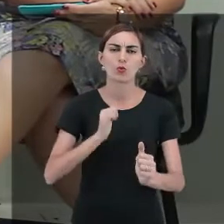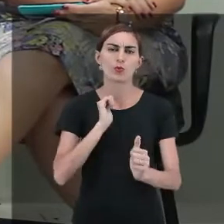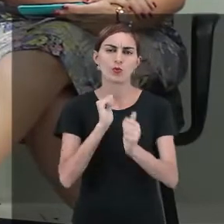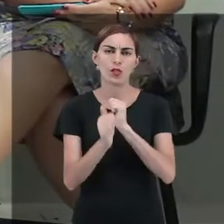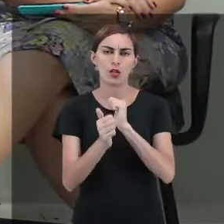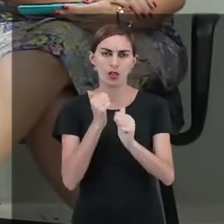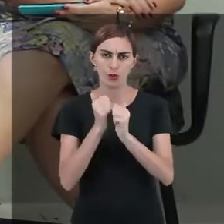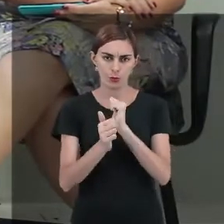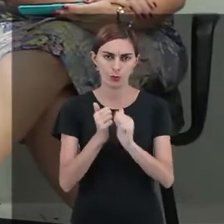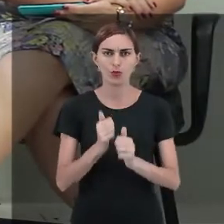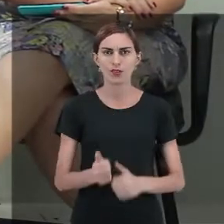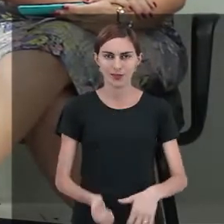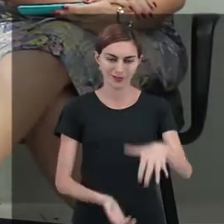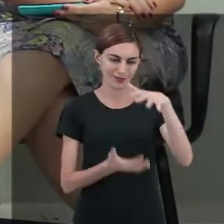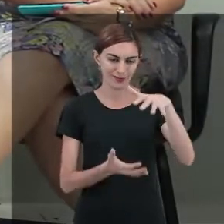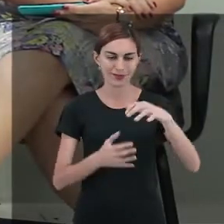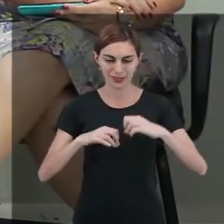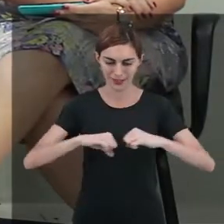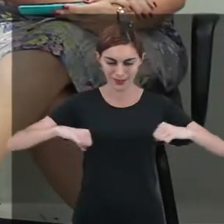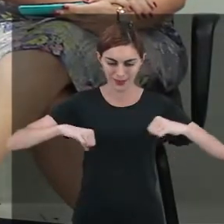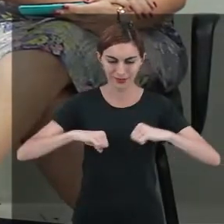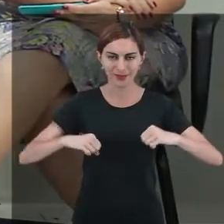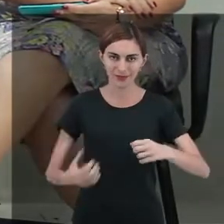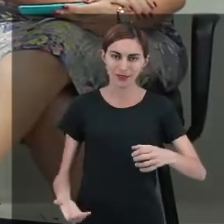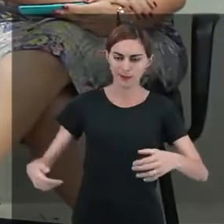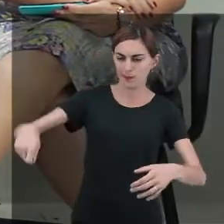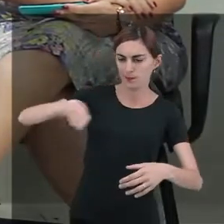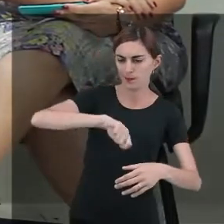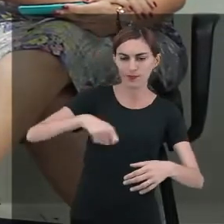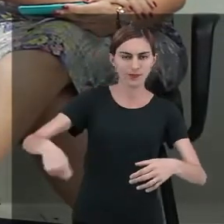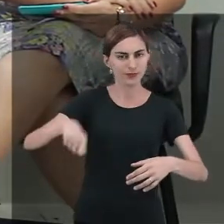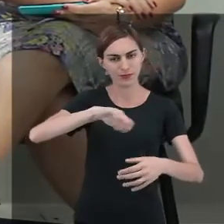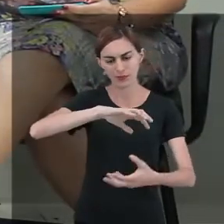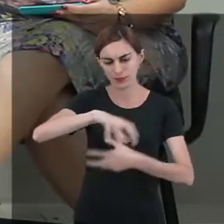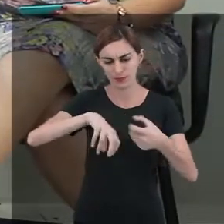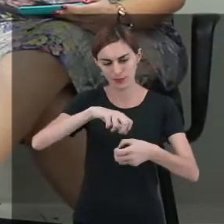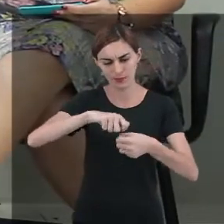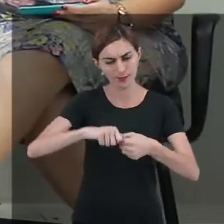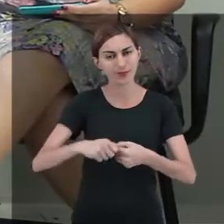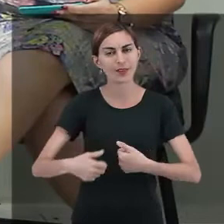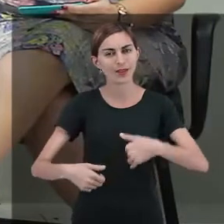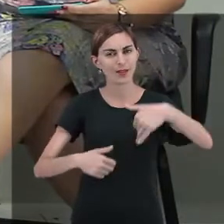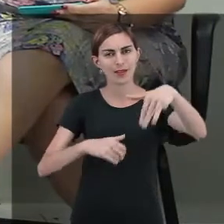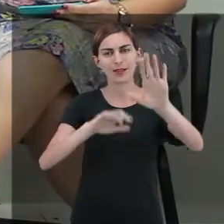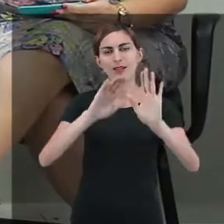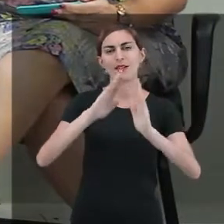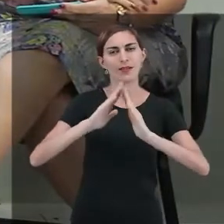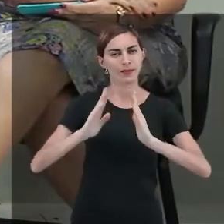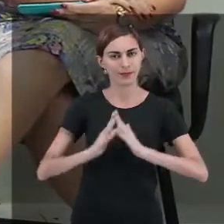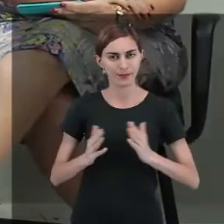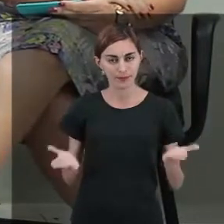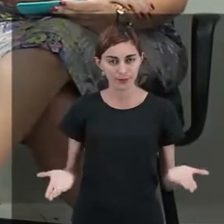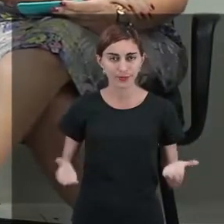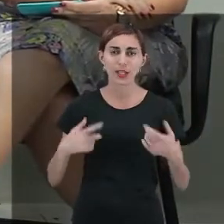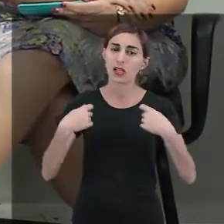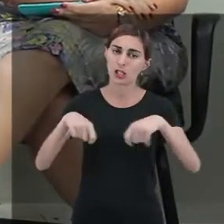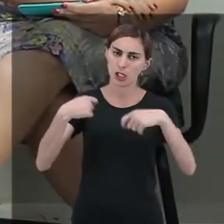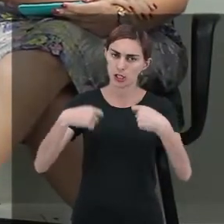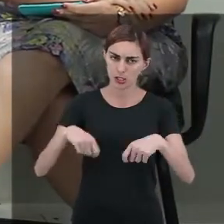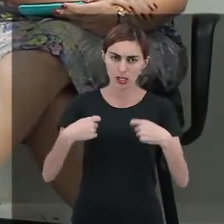ali colocava dentro daquelas embalagens e o cliente levava aquilo para casa. E as necessidades hoje em dia do consumidor, ele